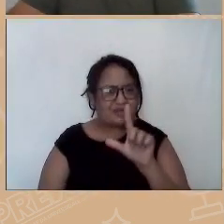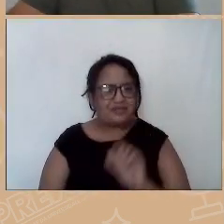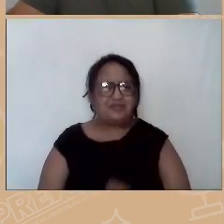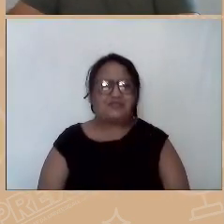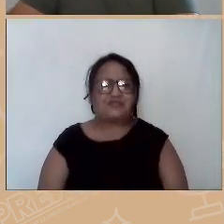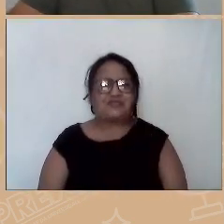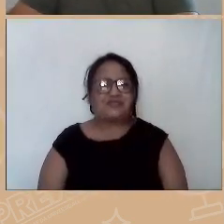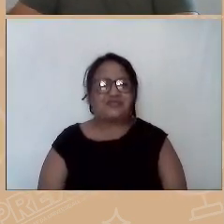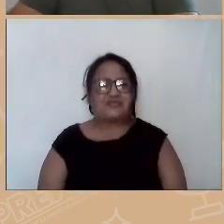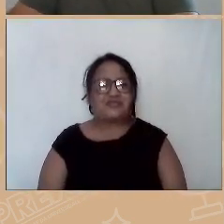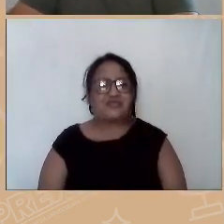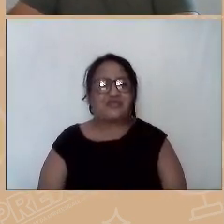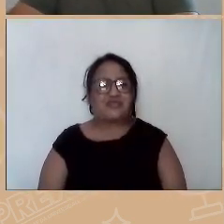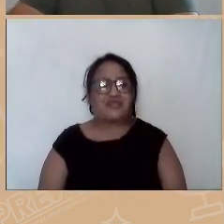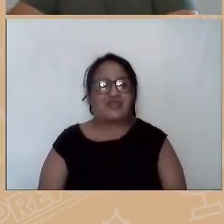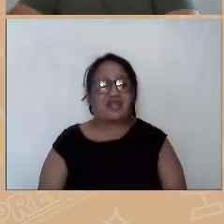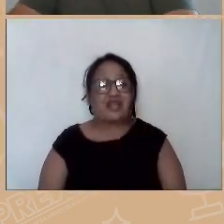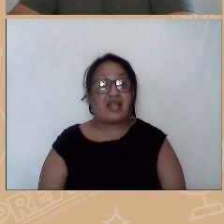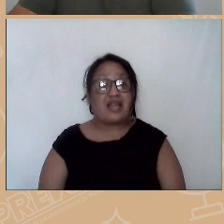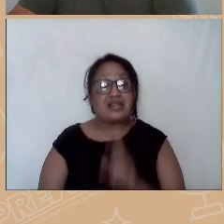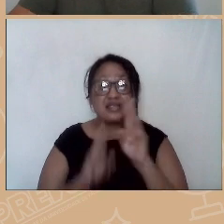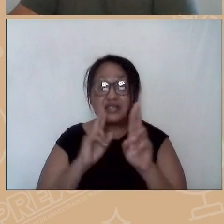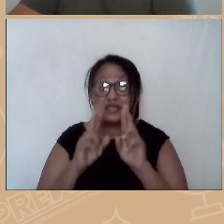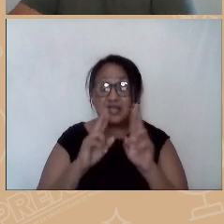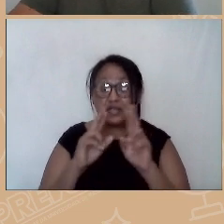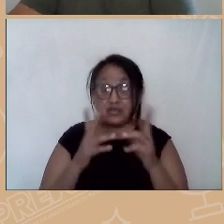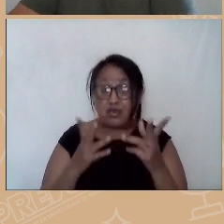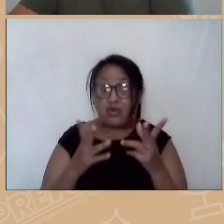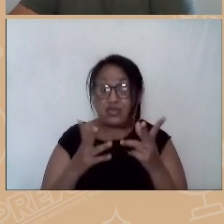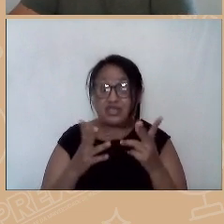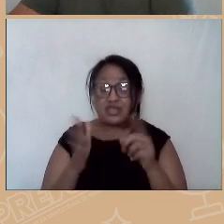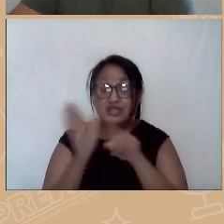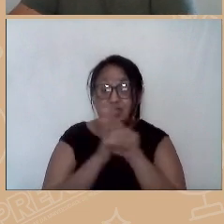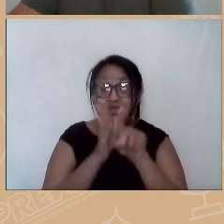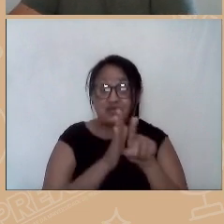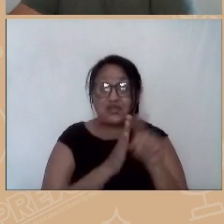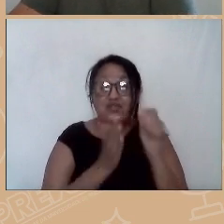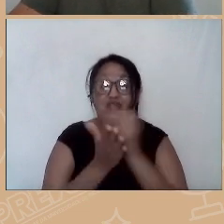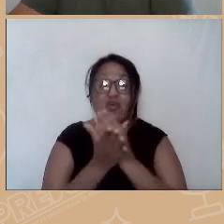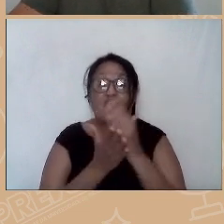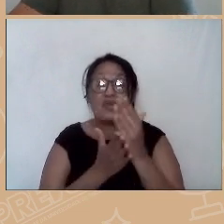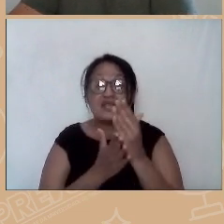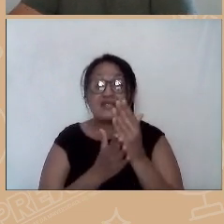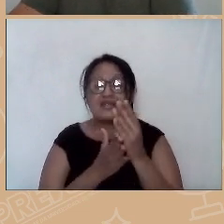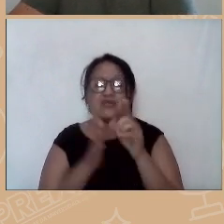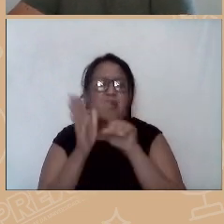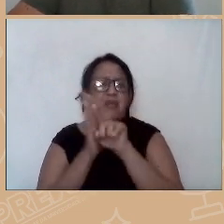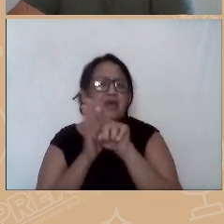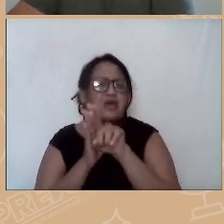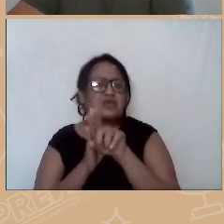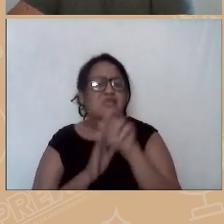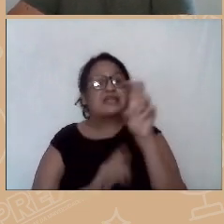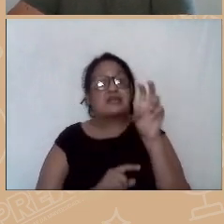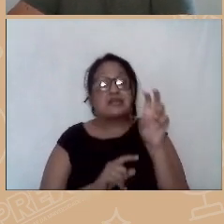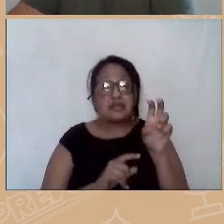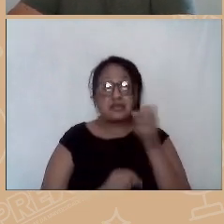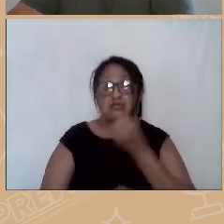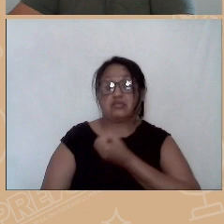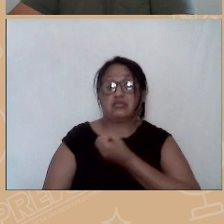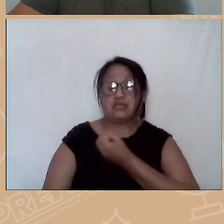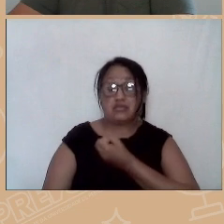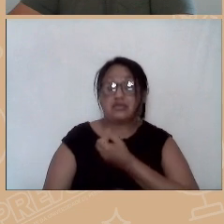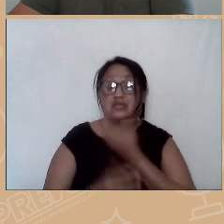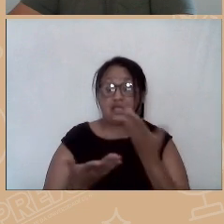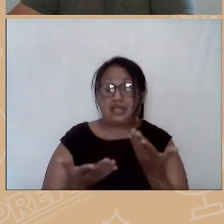as resoluções do simulado e vamos começar com a questão 5 a questão 5 ela vai